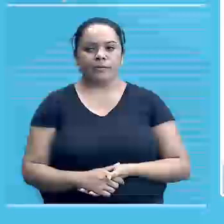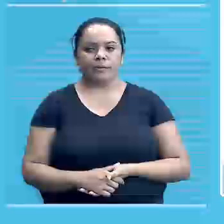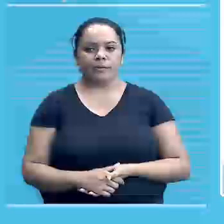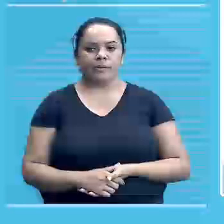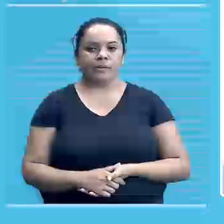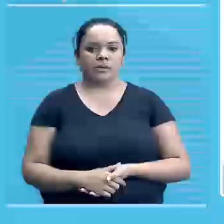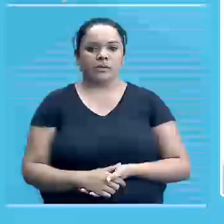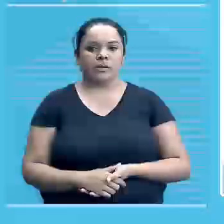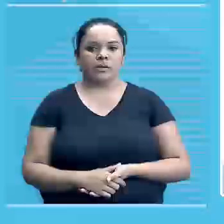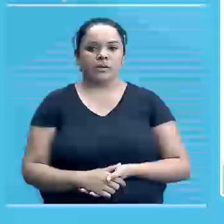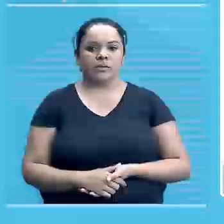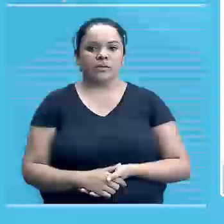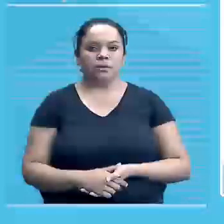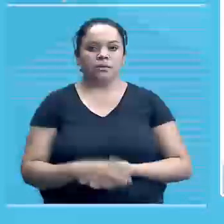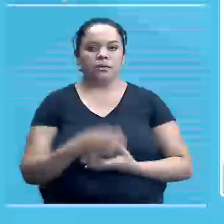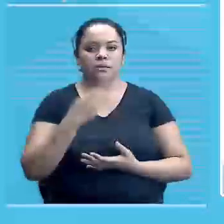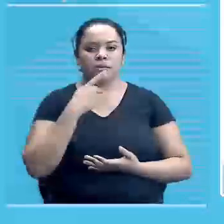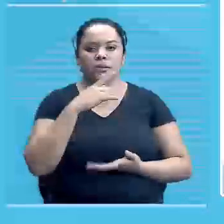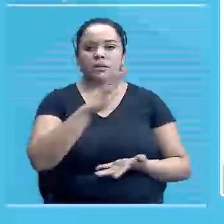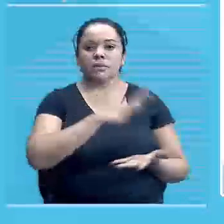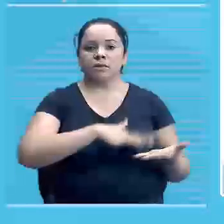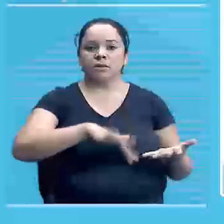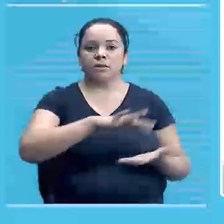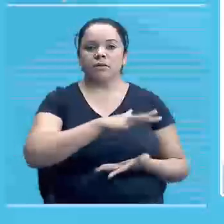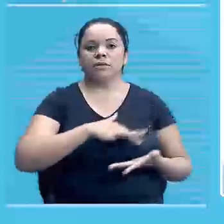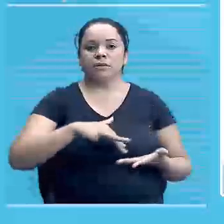E ele diz que essa área desse piso é quanto?